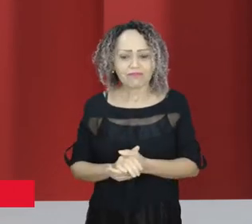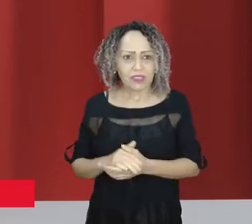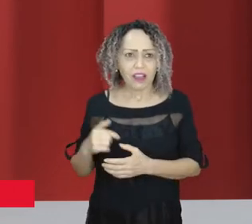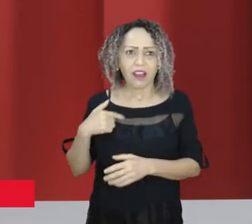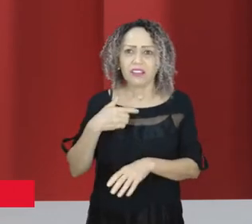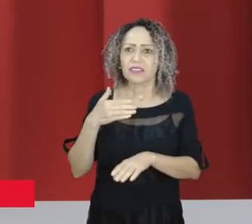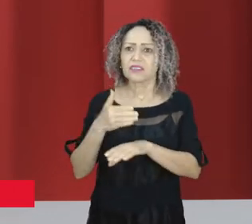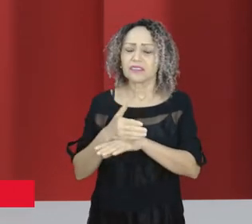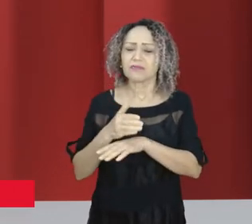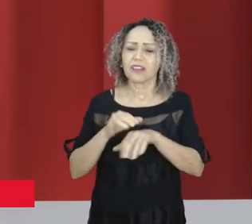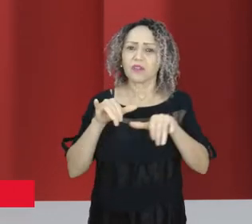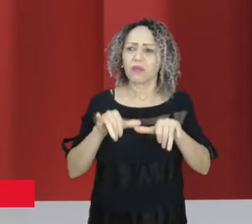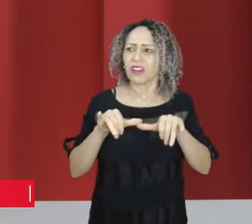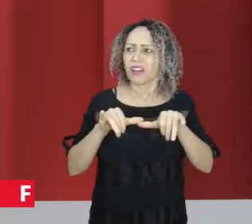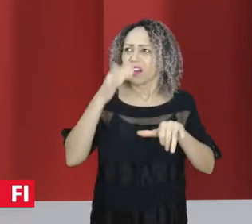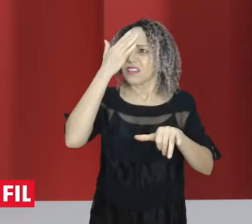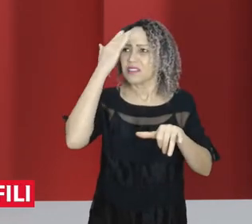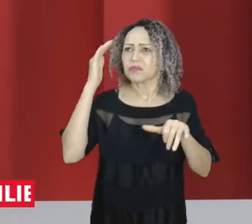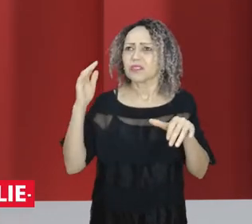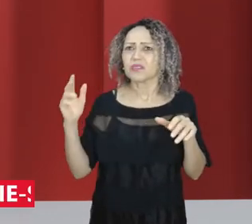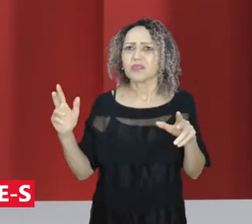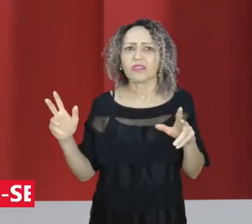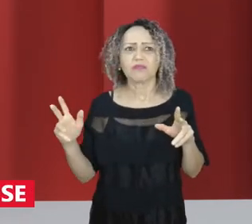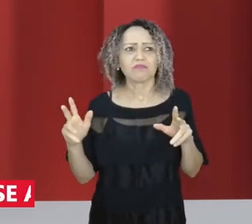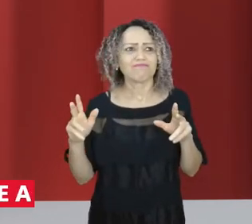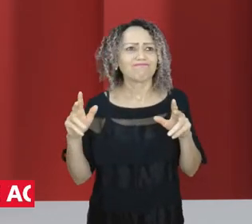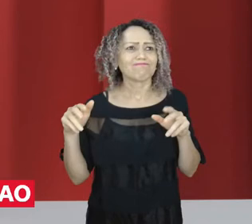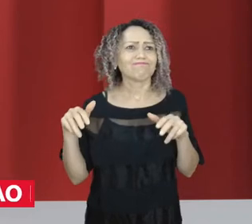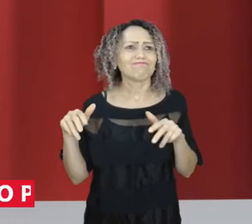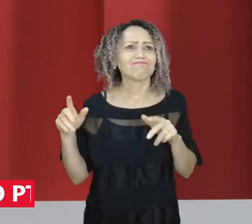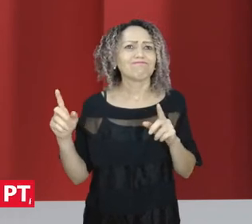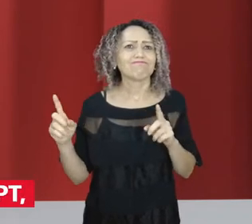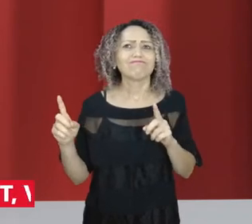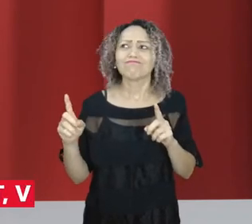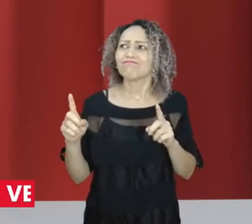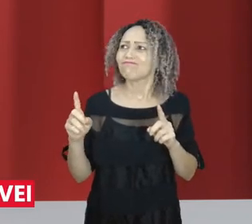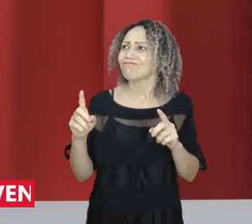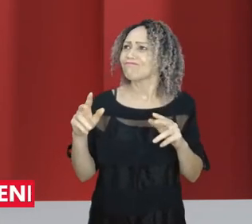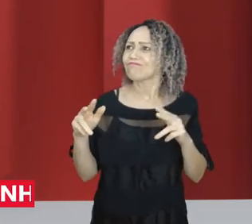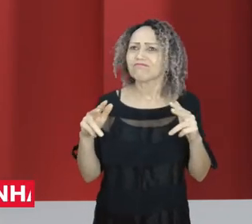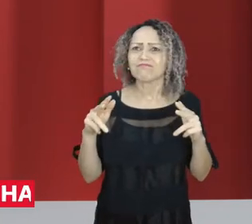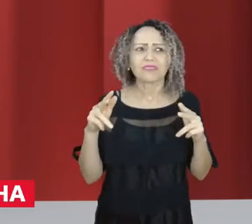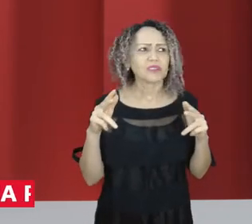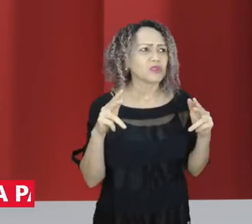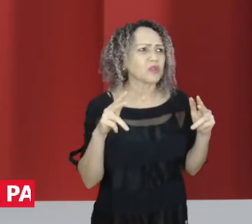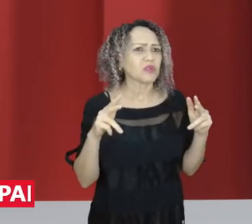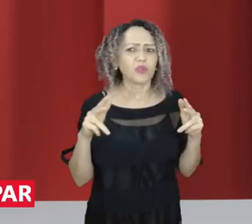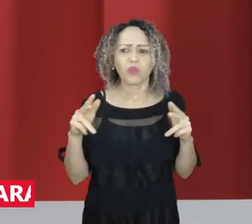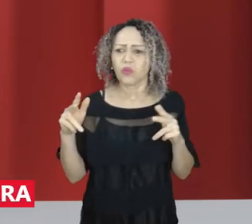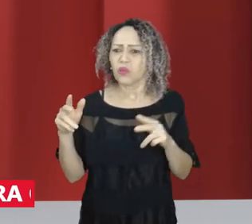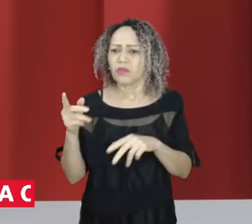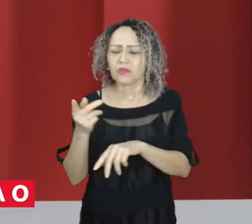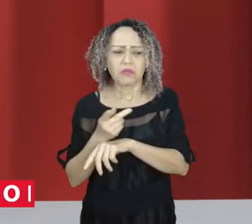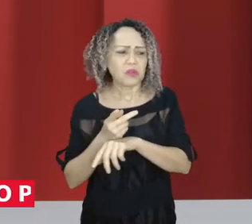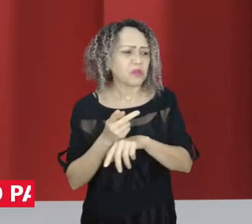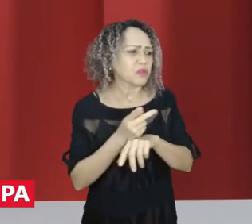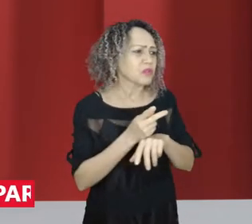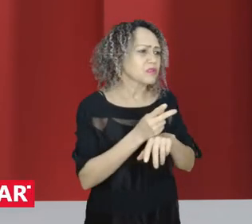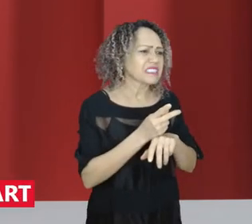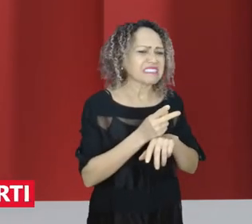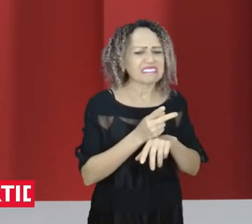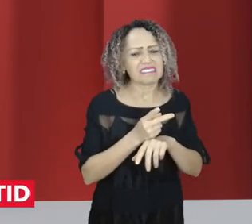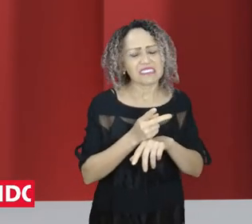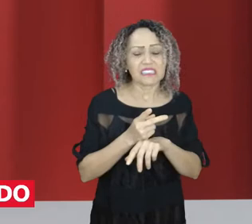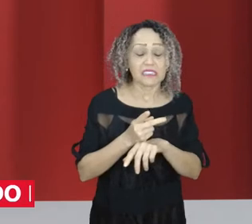olho das pessoas, né, aquele olhar perdido, aquele desalento, a pessoa procura algo que ela consiga pagar, ela não encontra e muitas vezes vai embora sem